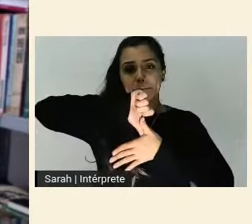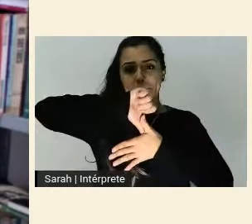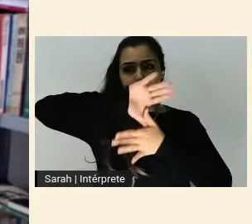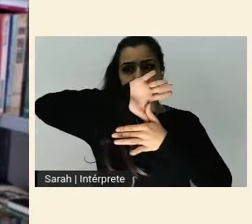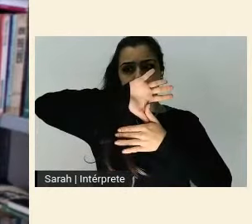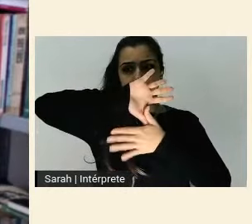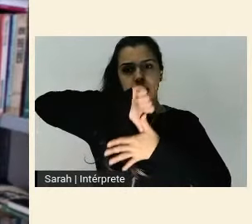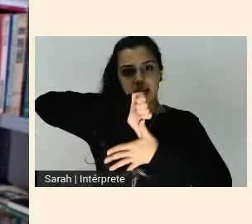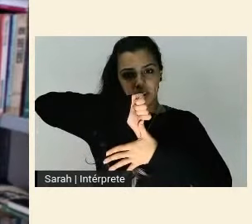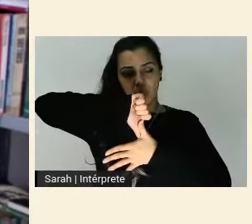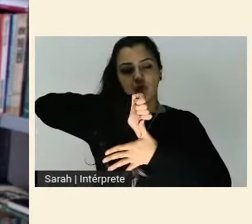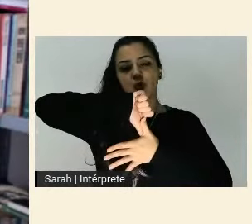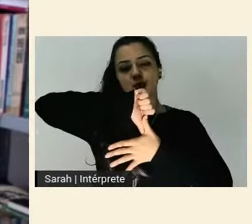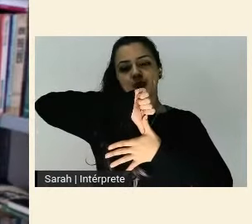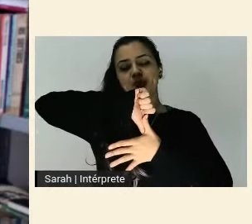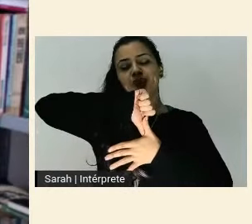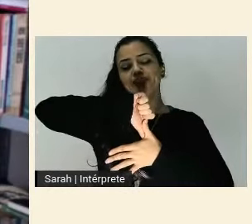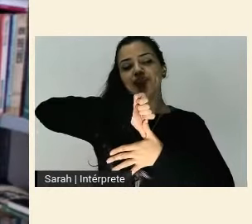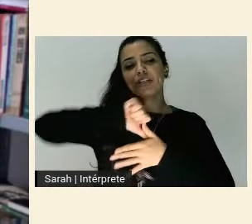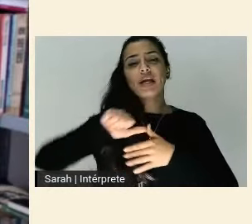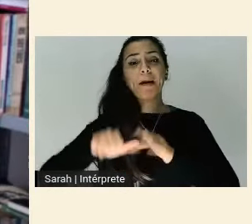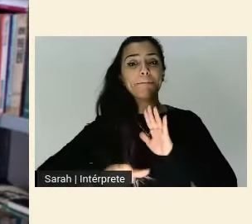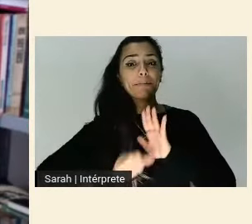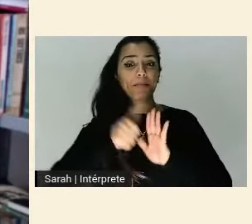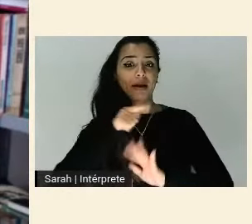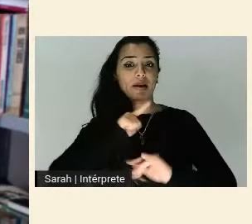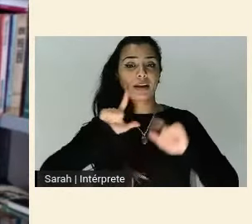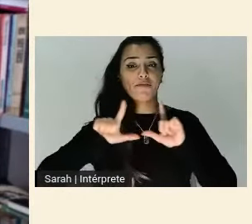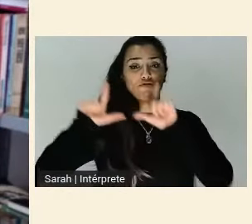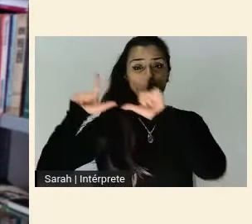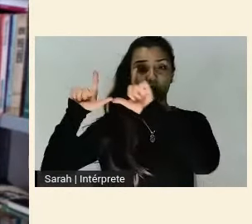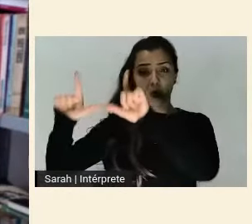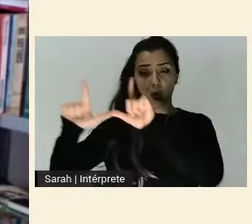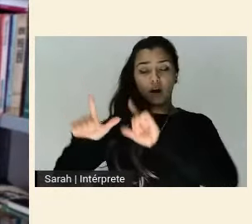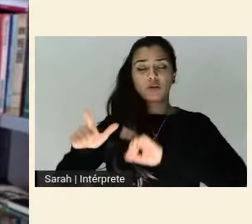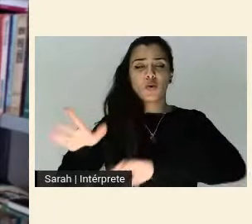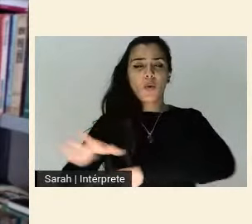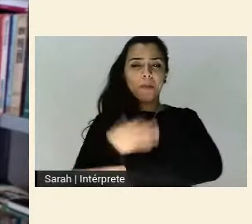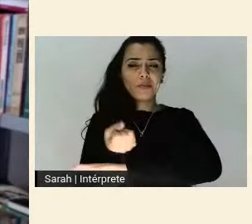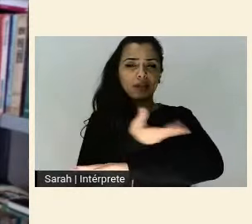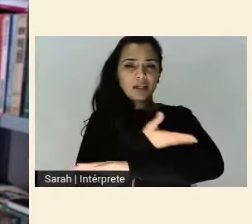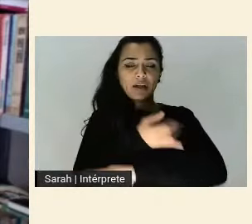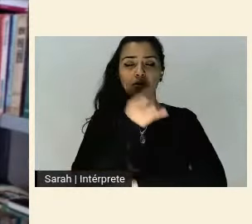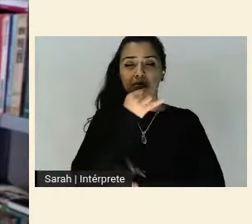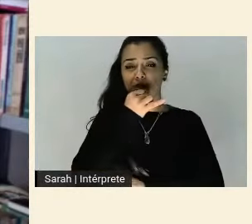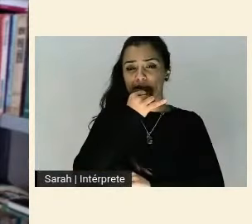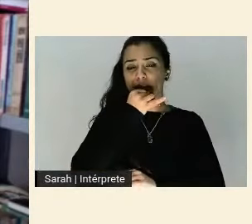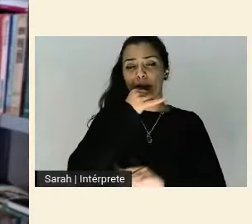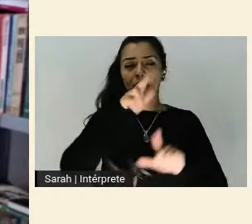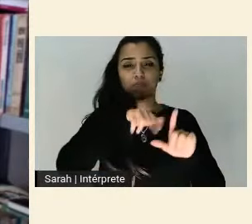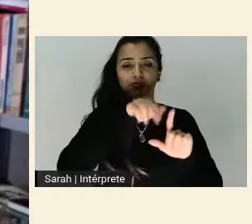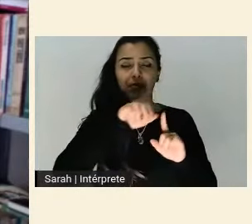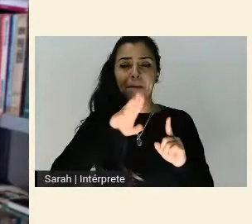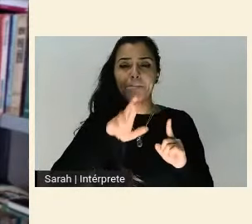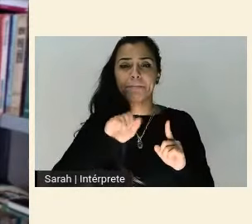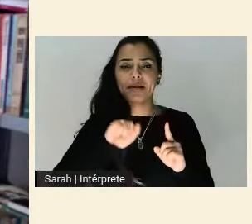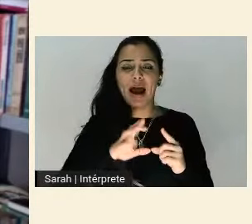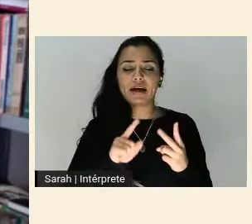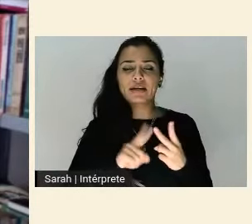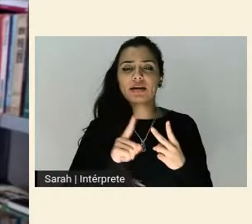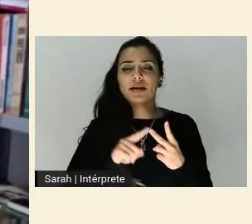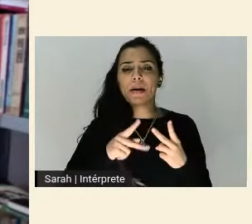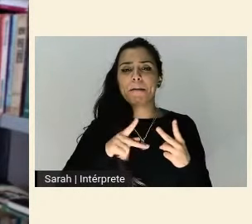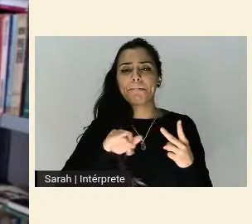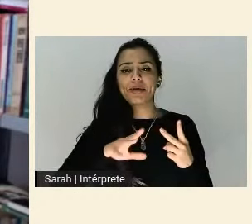de quadros, né, modernistas, né, de pintores como Braque, Léger,